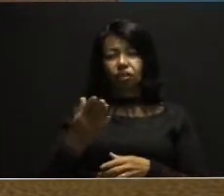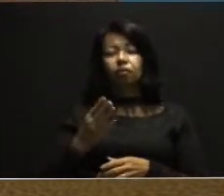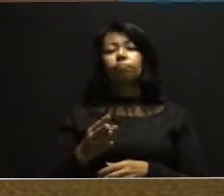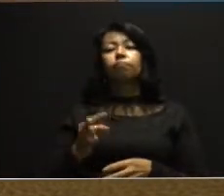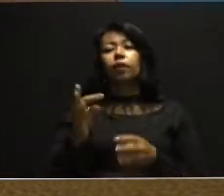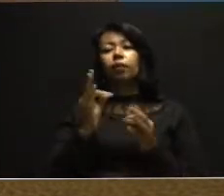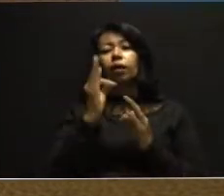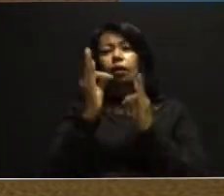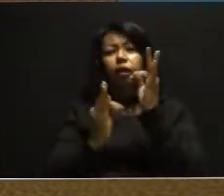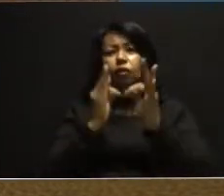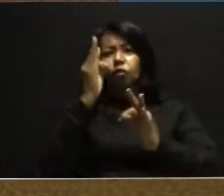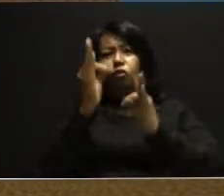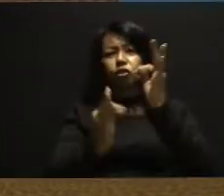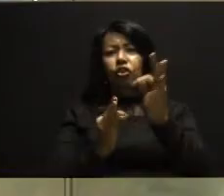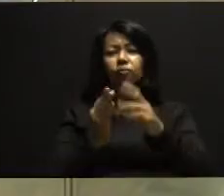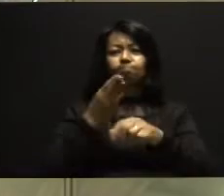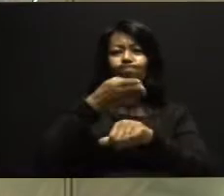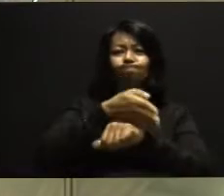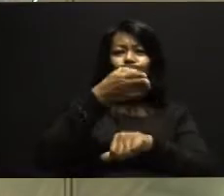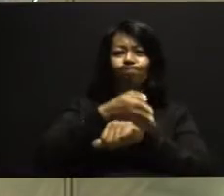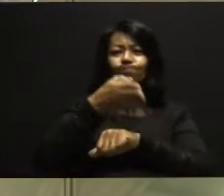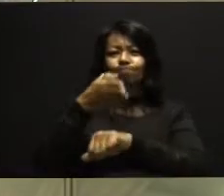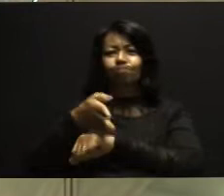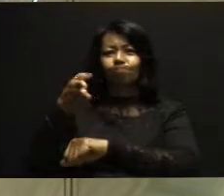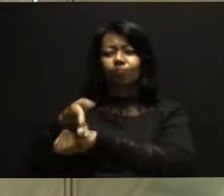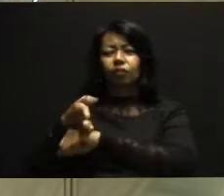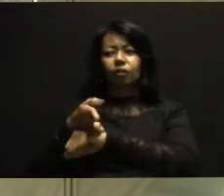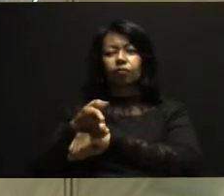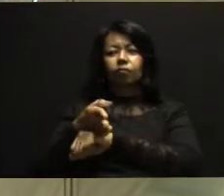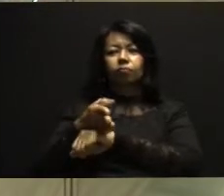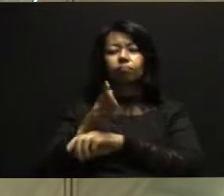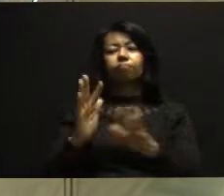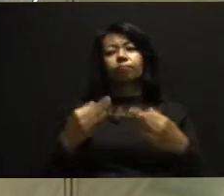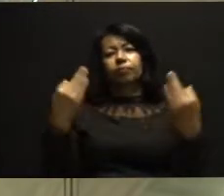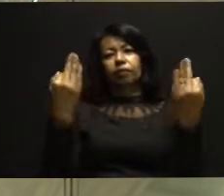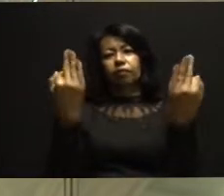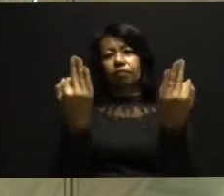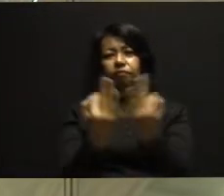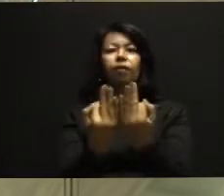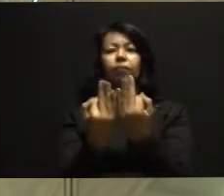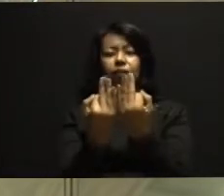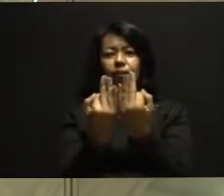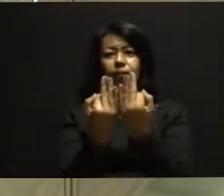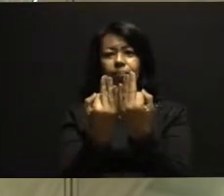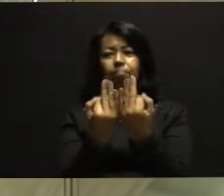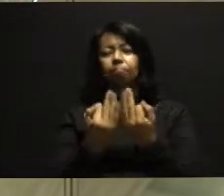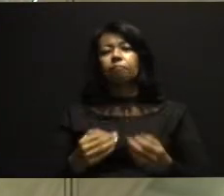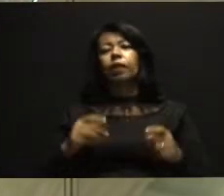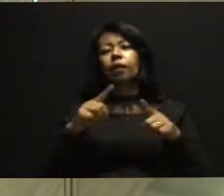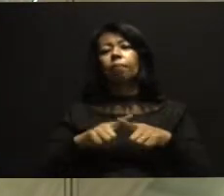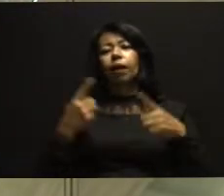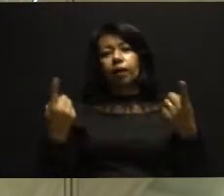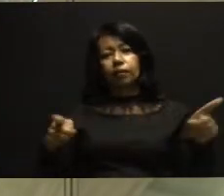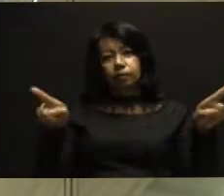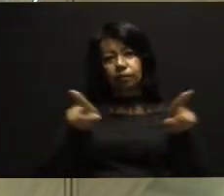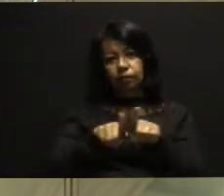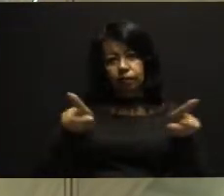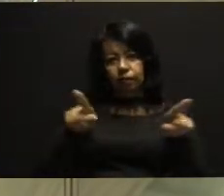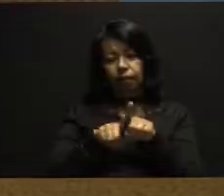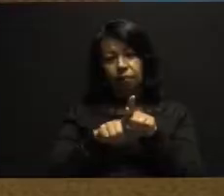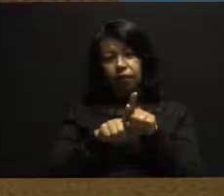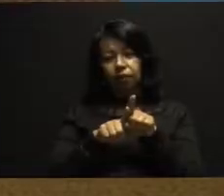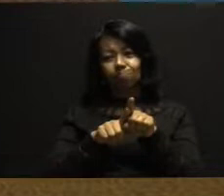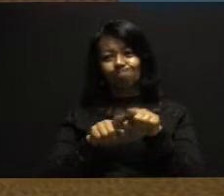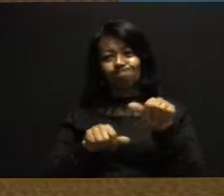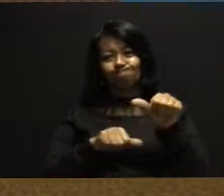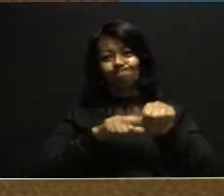tecnologia interferindo, influenciando, né, na configuração familiar. Mas também a revolução